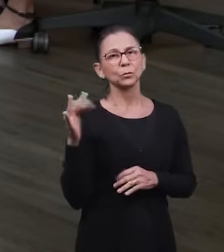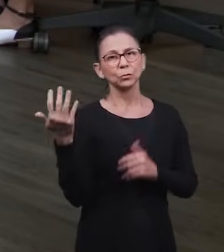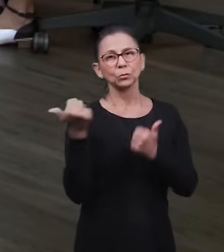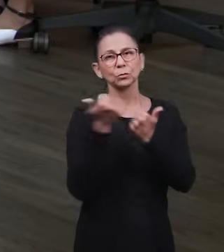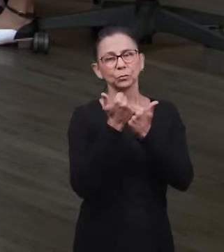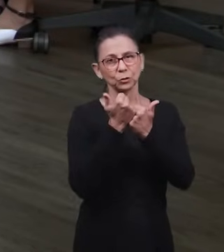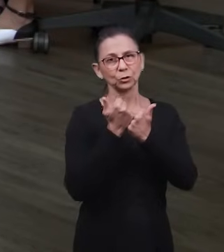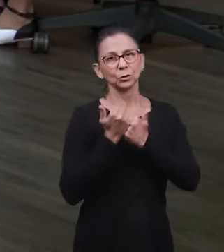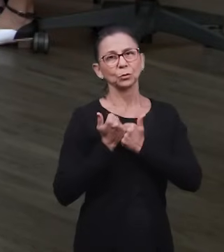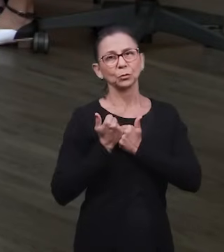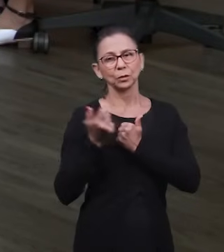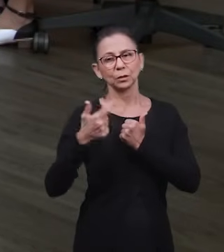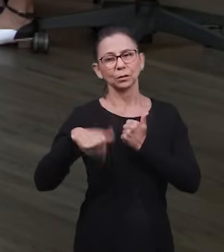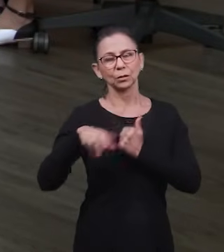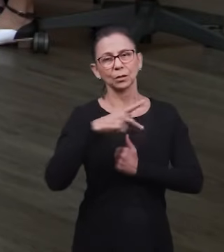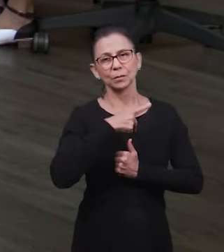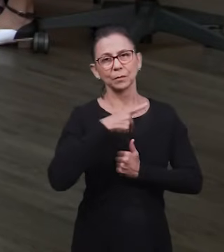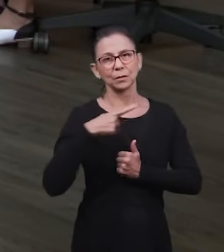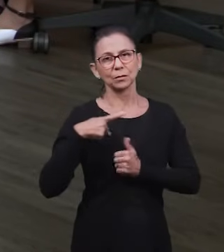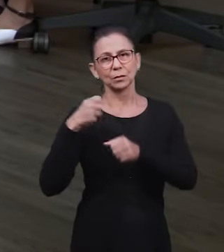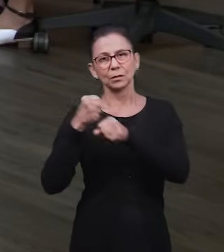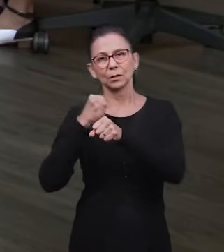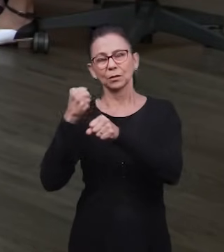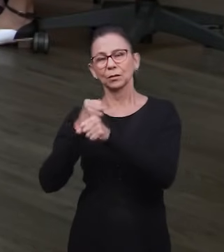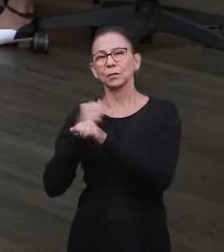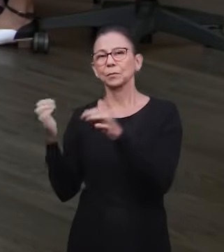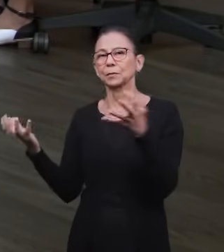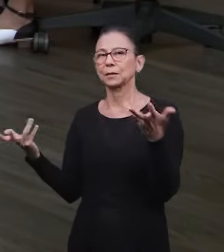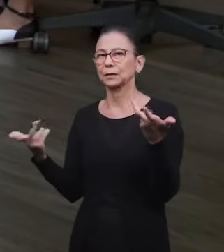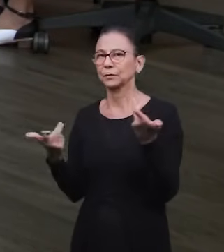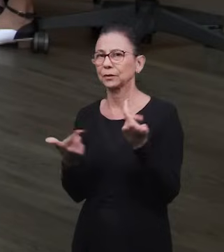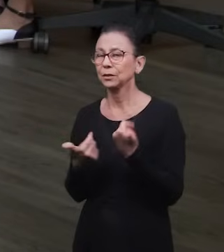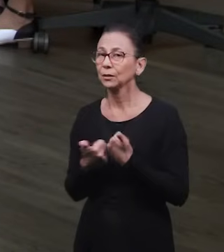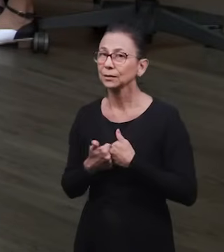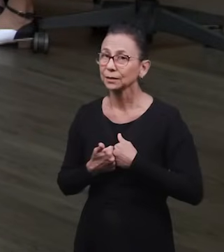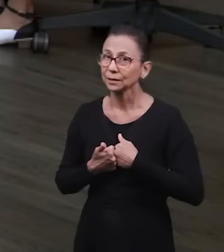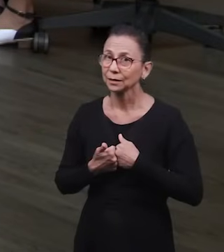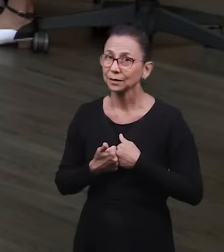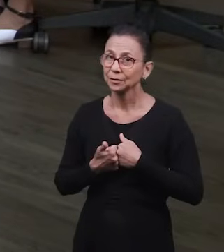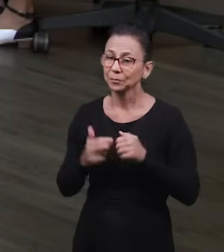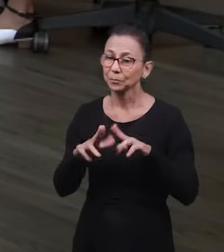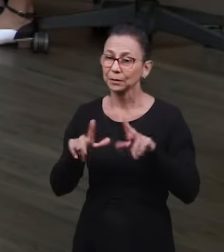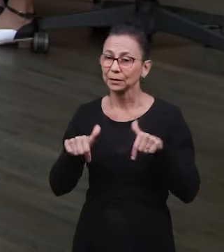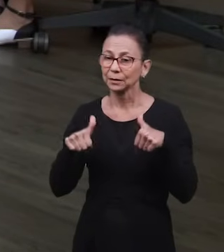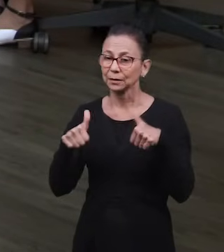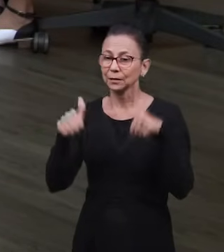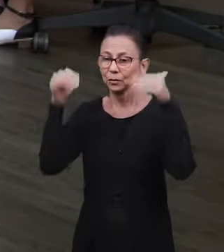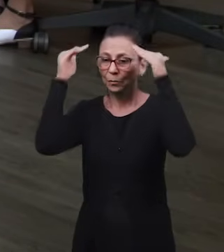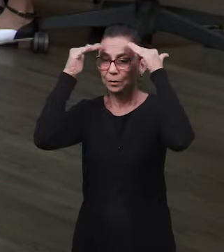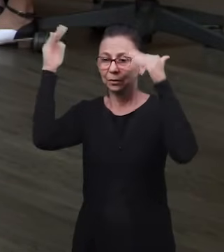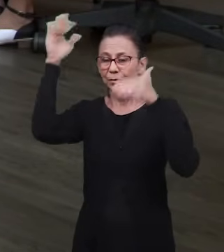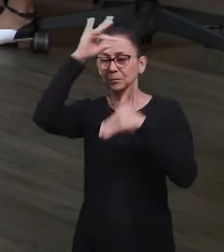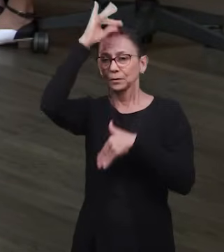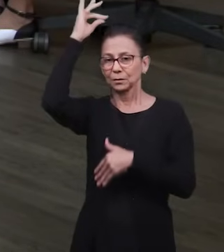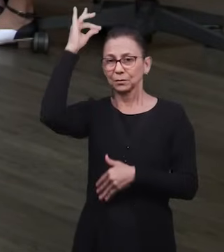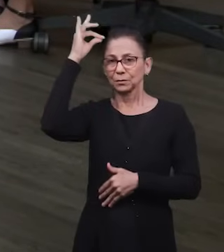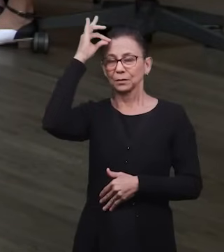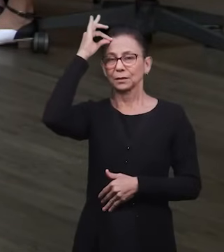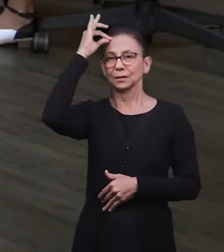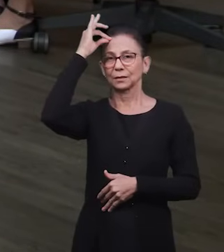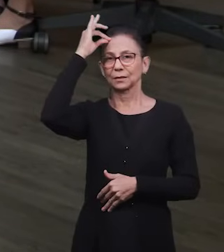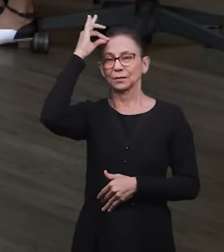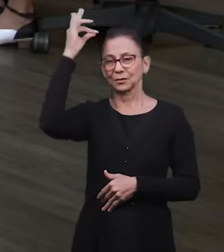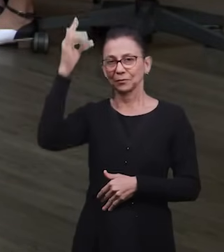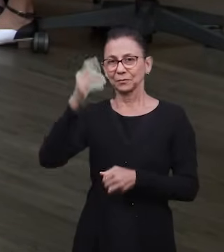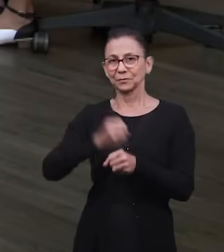né, nos substituírem na condução desta obra maravilhosa, nos trabalhos. A condução é do Espírito Santo, mas na obediência à voz do